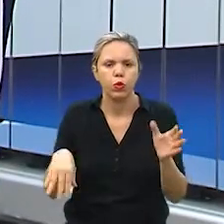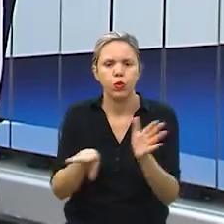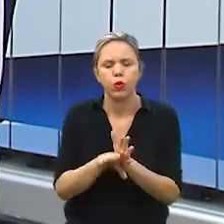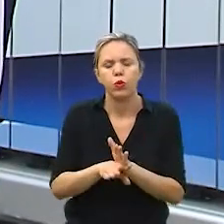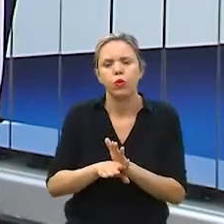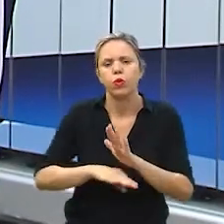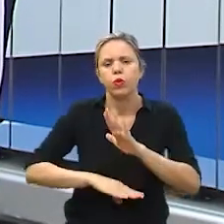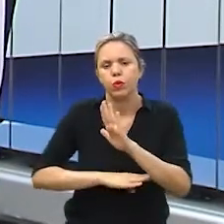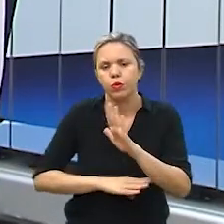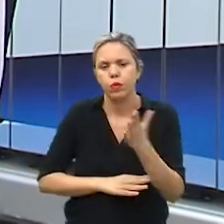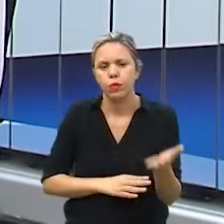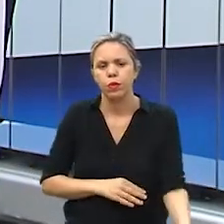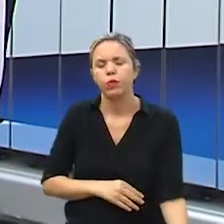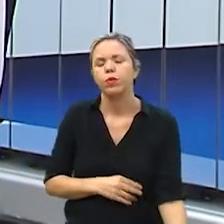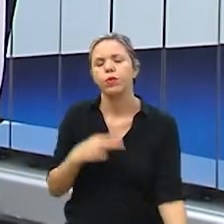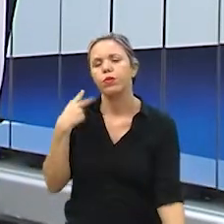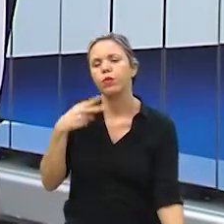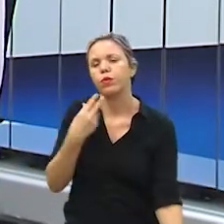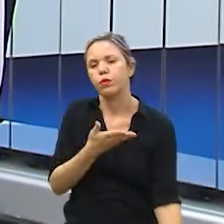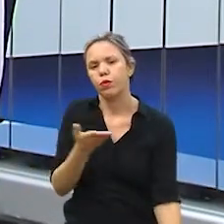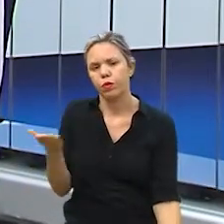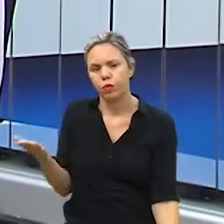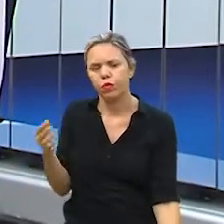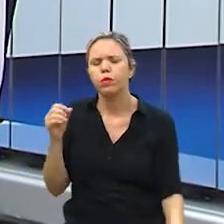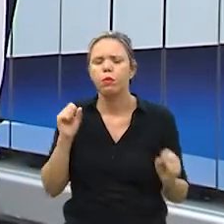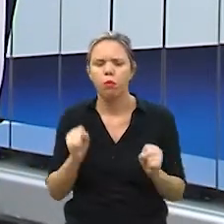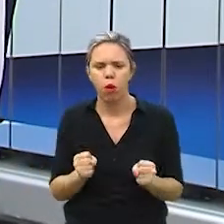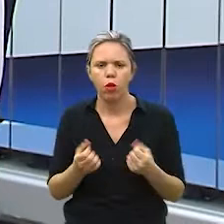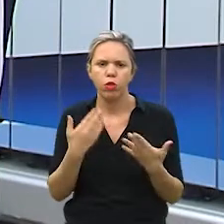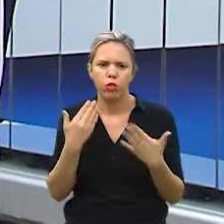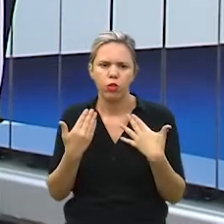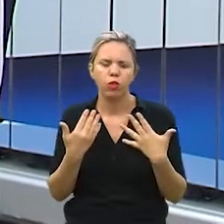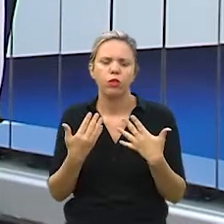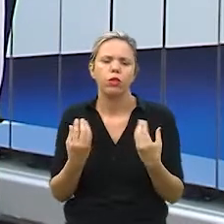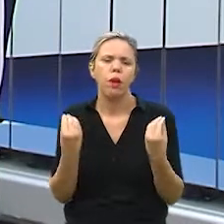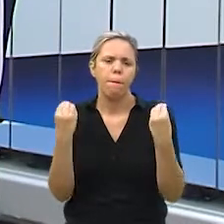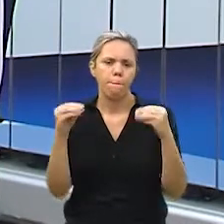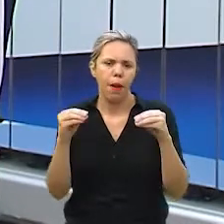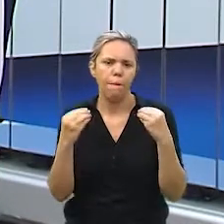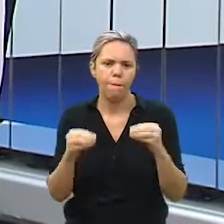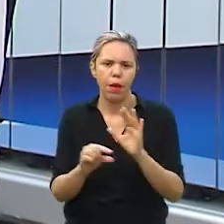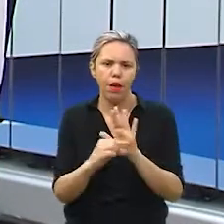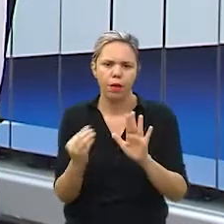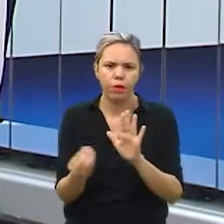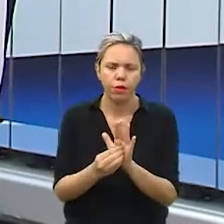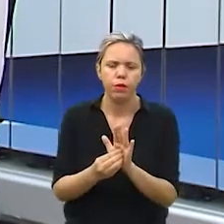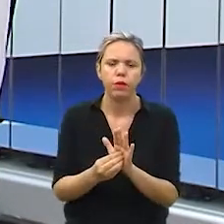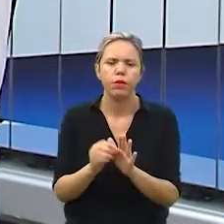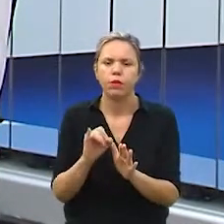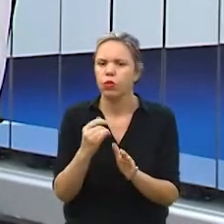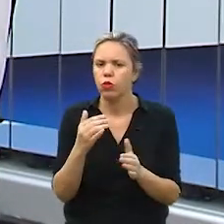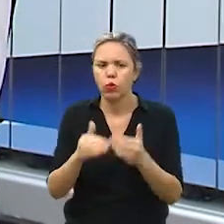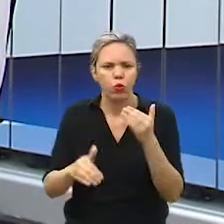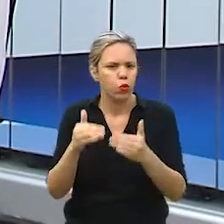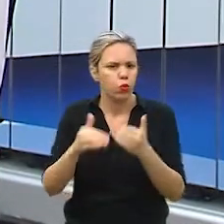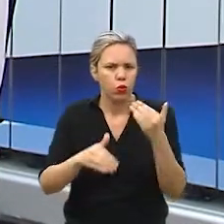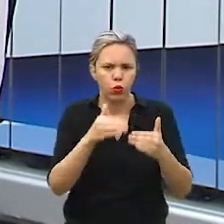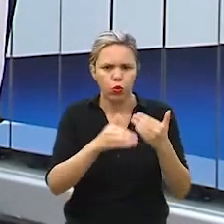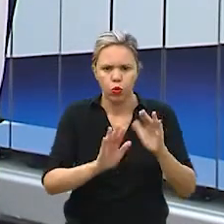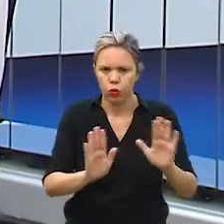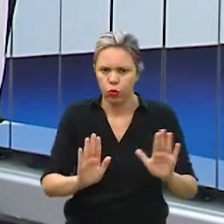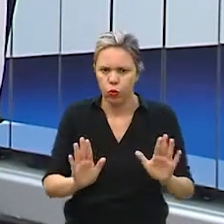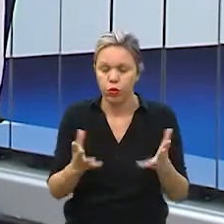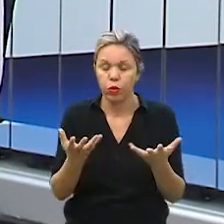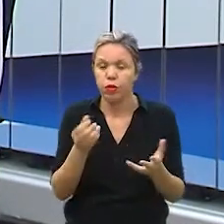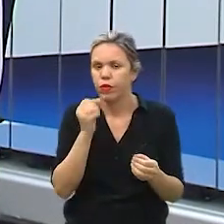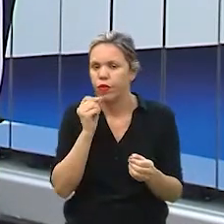para o Legislativo, os vereadores eles podem discutir e colocar algumas emendas, caso eles não concordem ou caso eles queiram